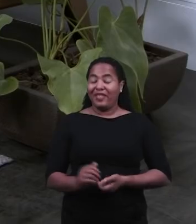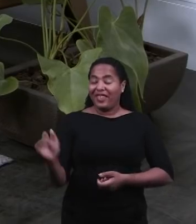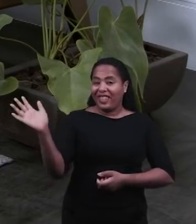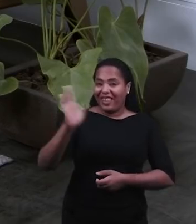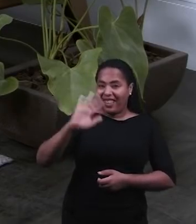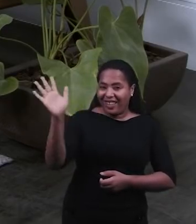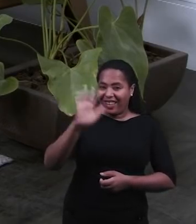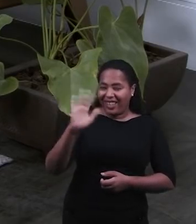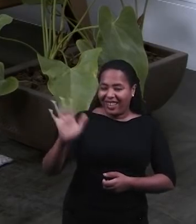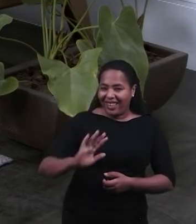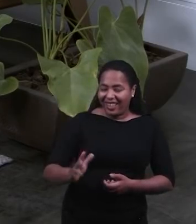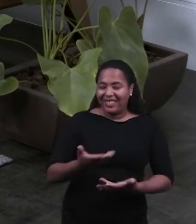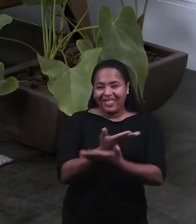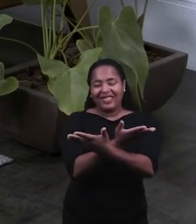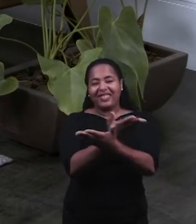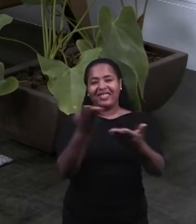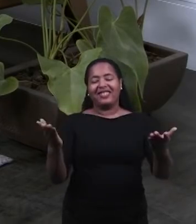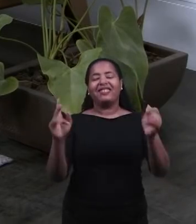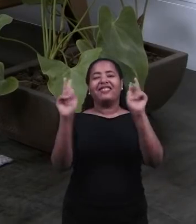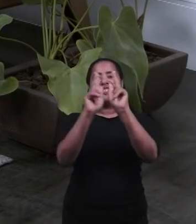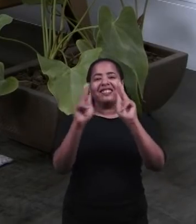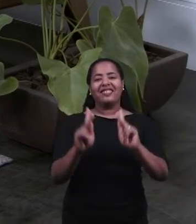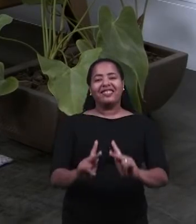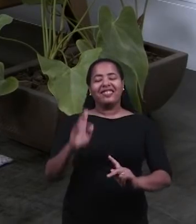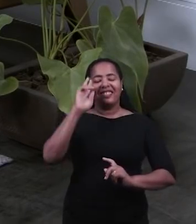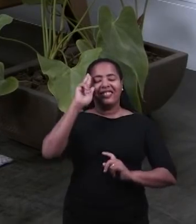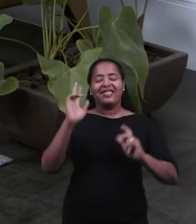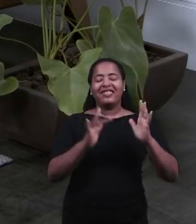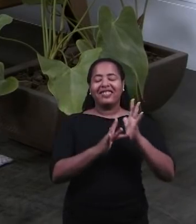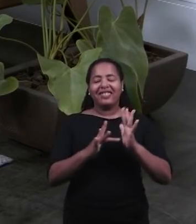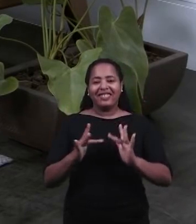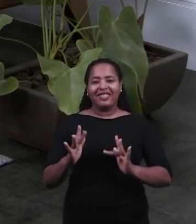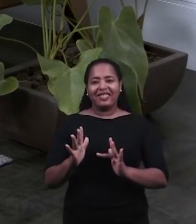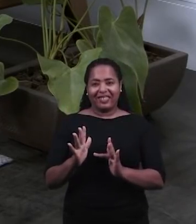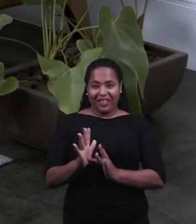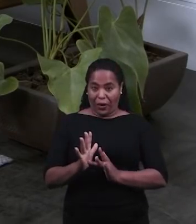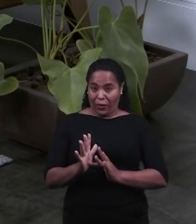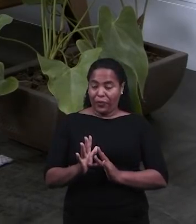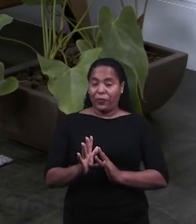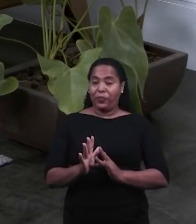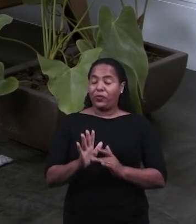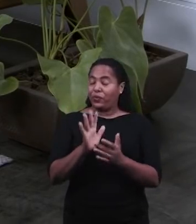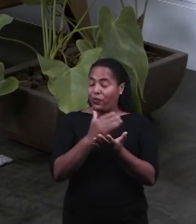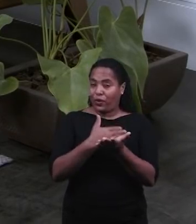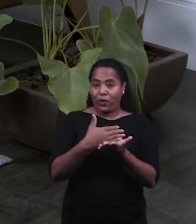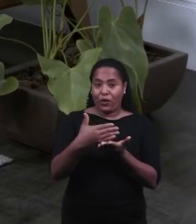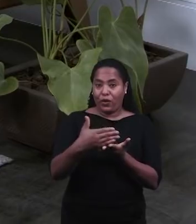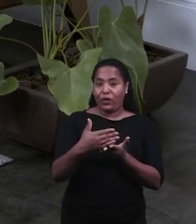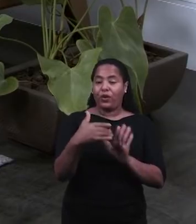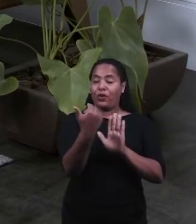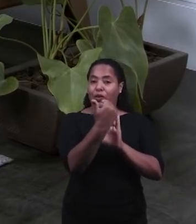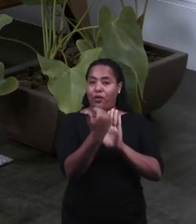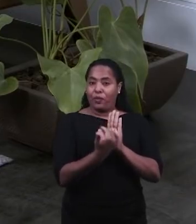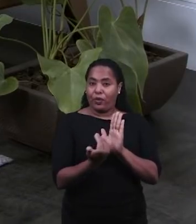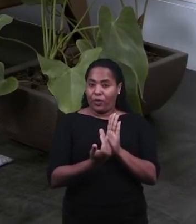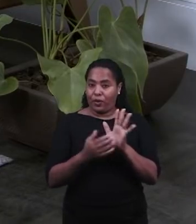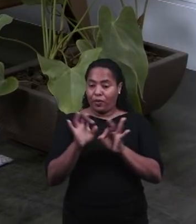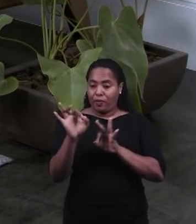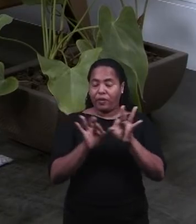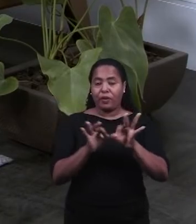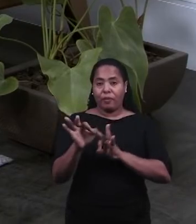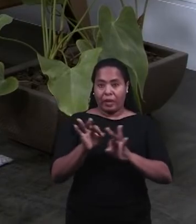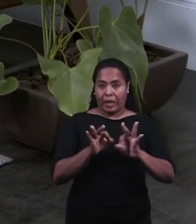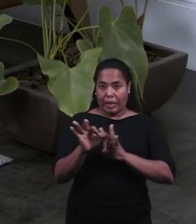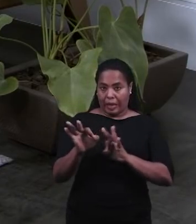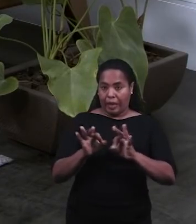Olá, eu te saúdo com a paz do Senhor Jesus. Este é o início do programa produzido pela Igreja